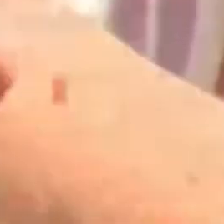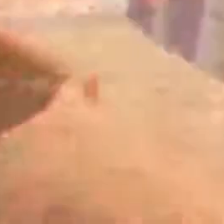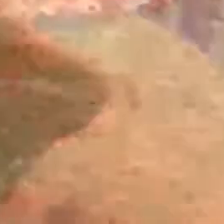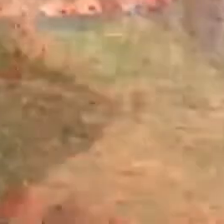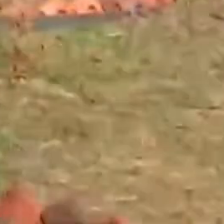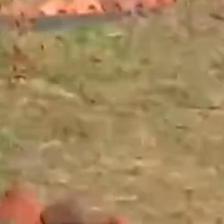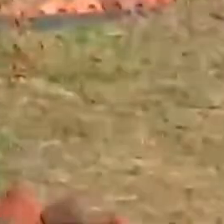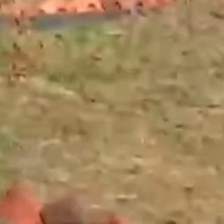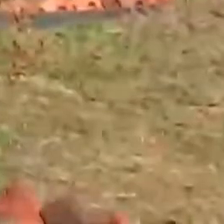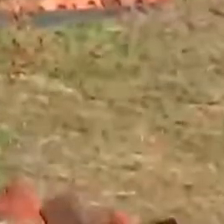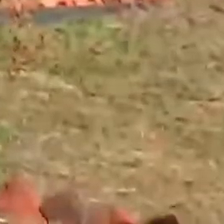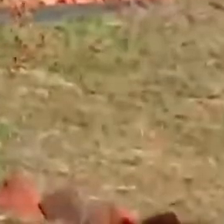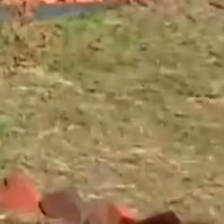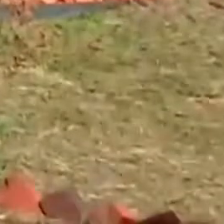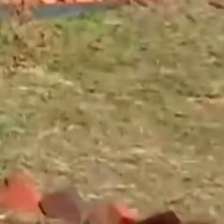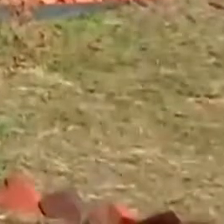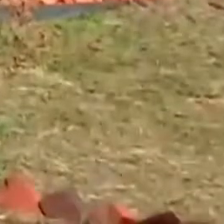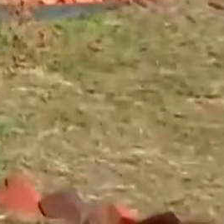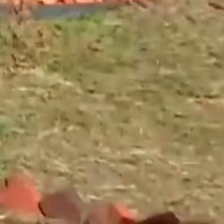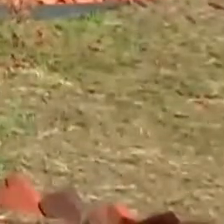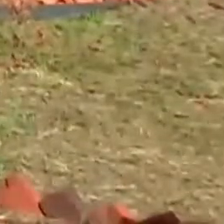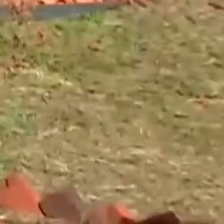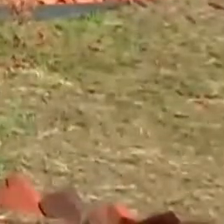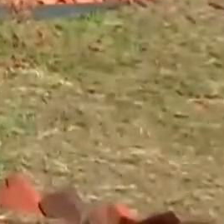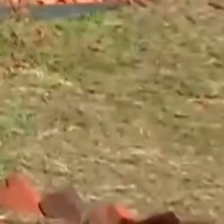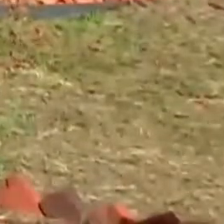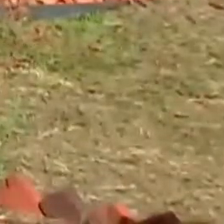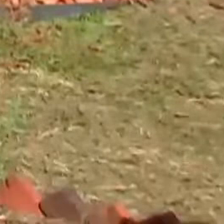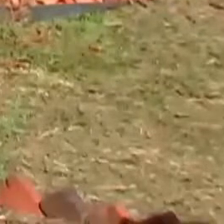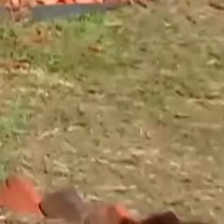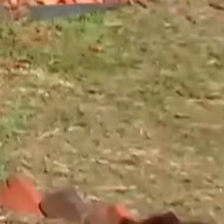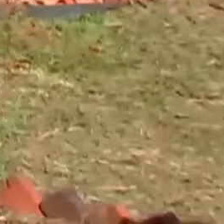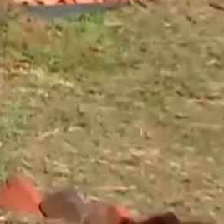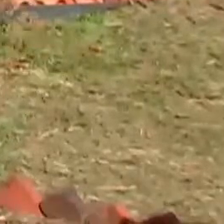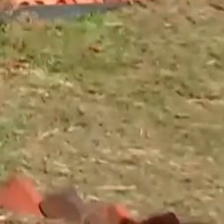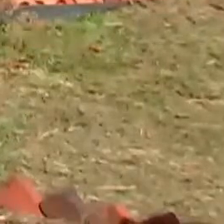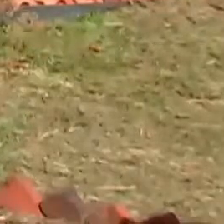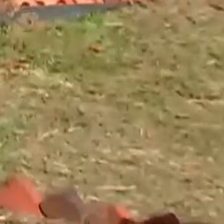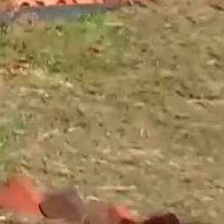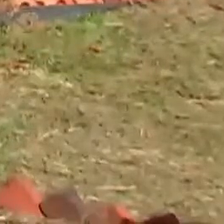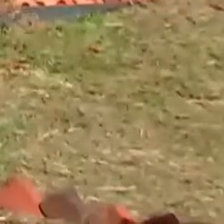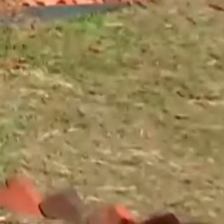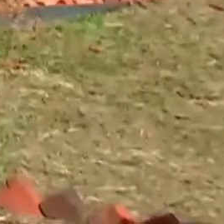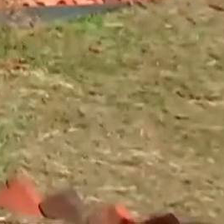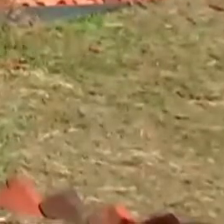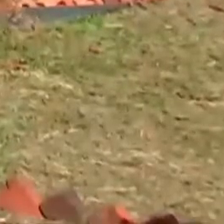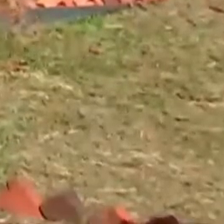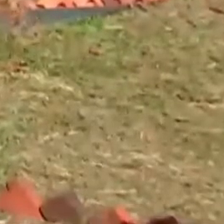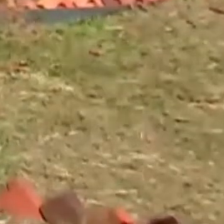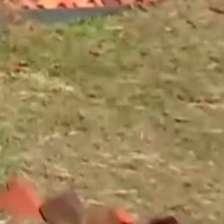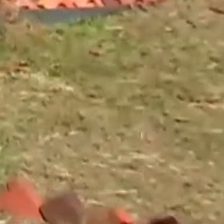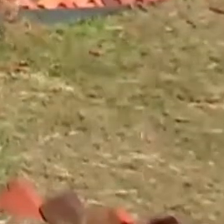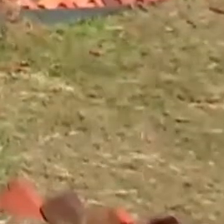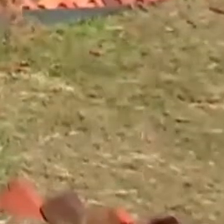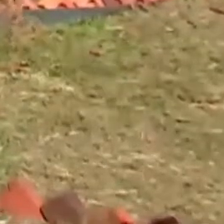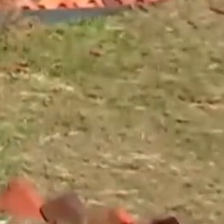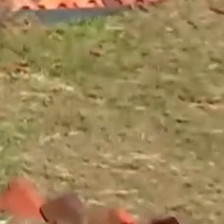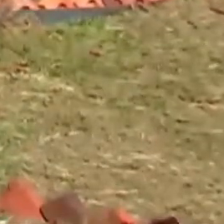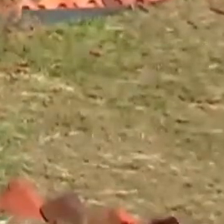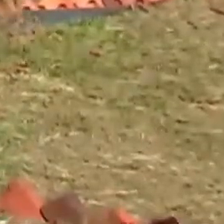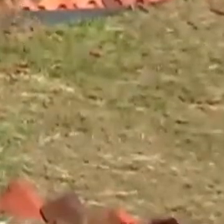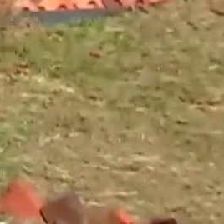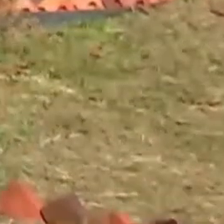não. Essa aqui, ó, é a stevia, que é uma planta nativa do Paraguai, que muita gente está acostumada a conhecer